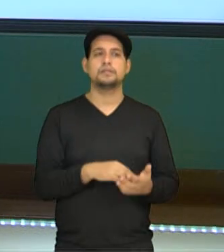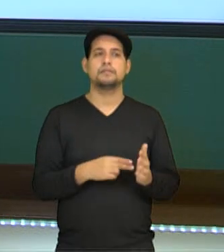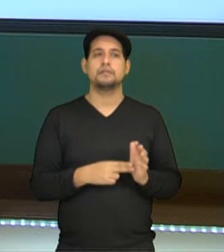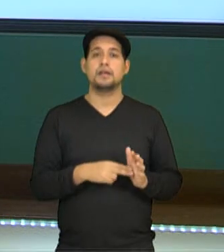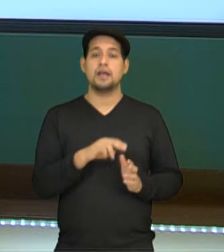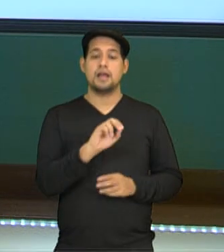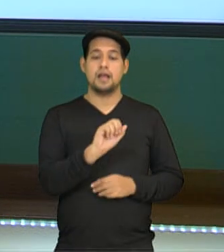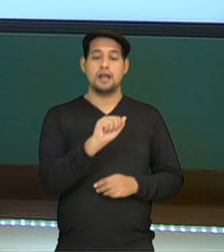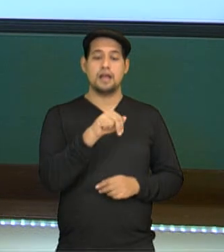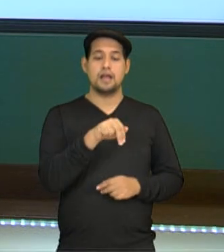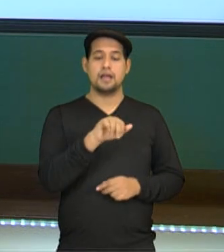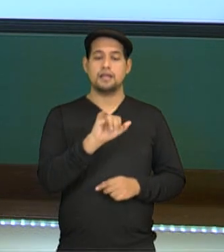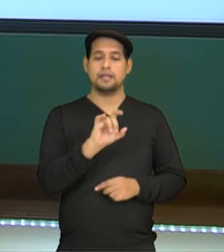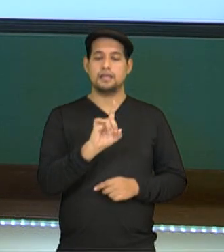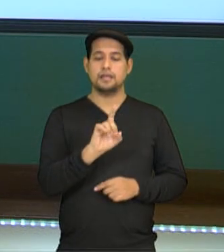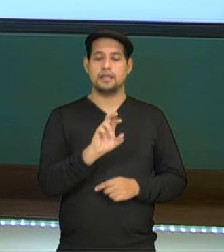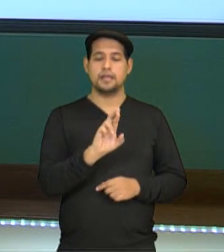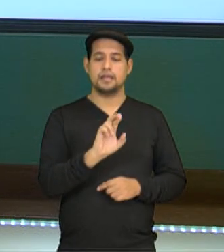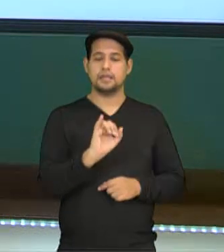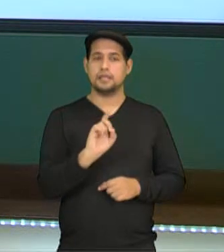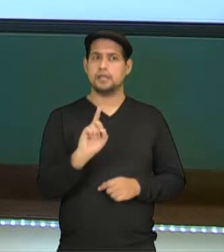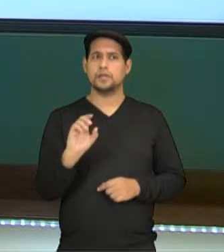ser anidrido